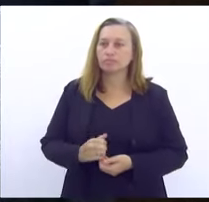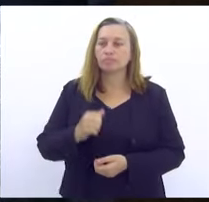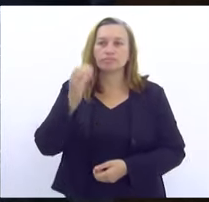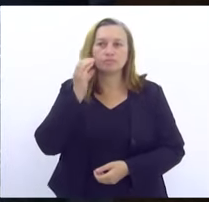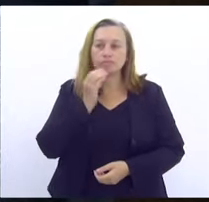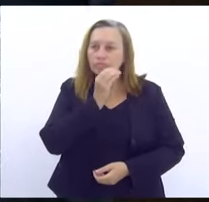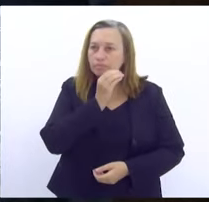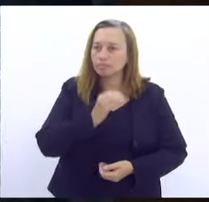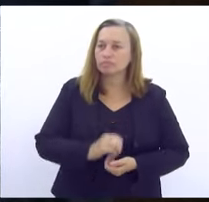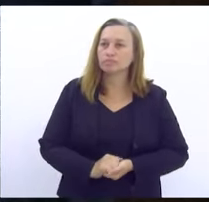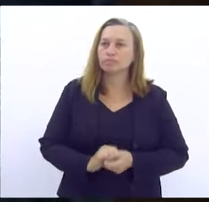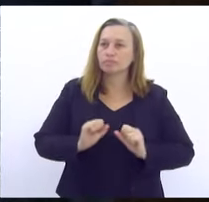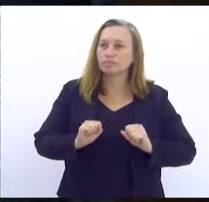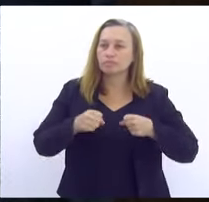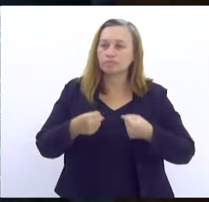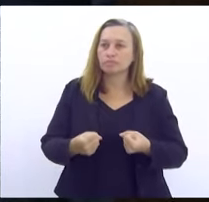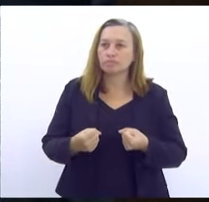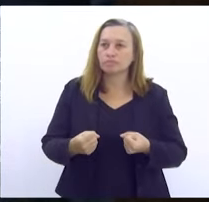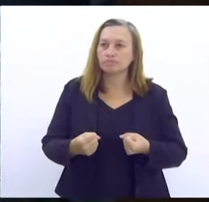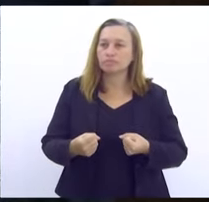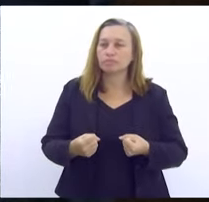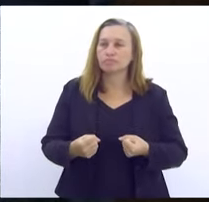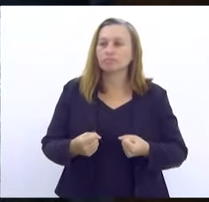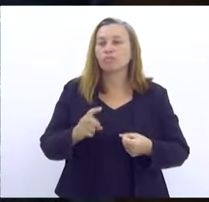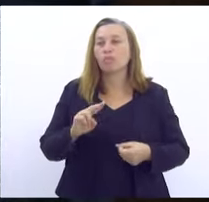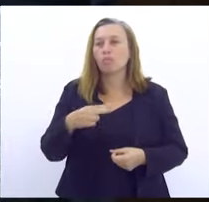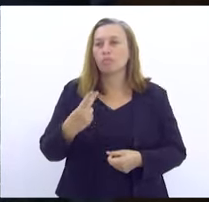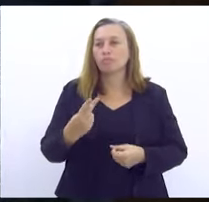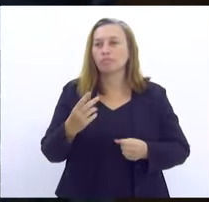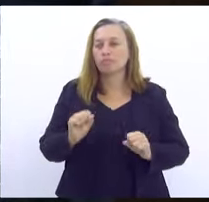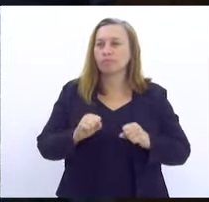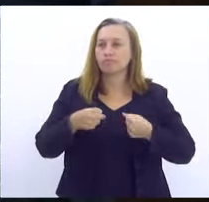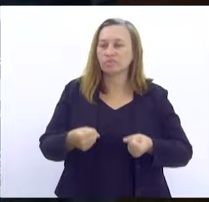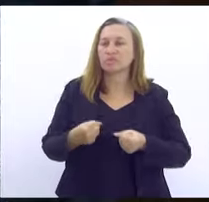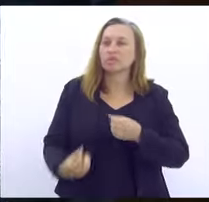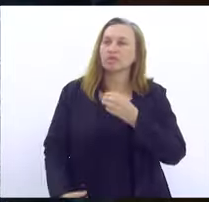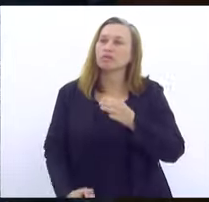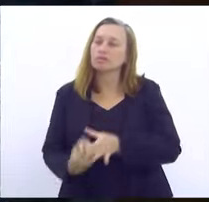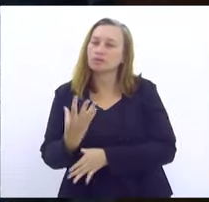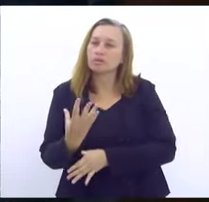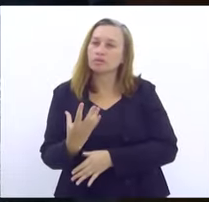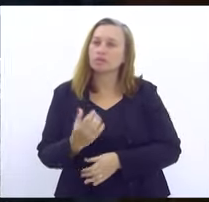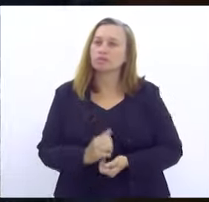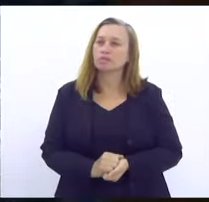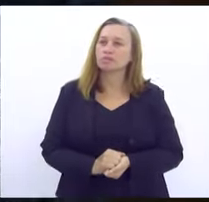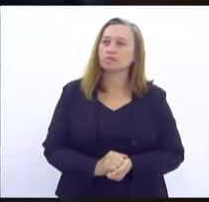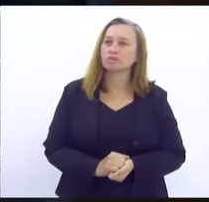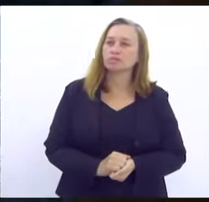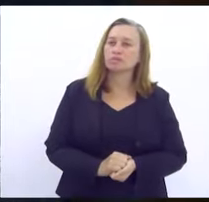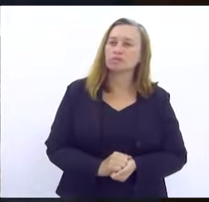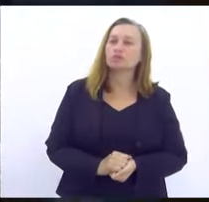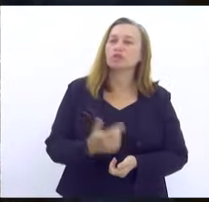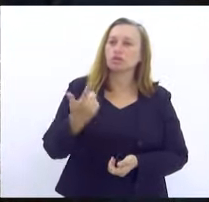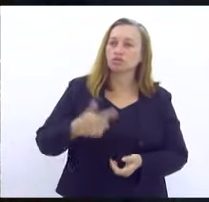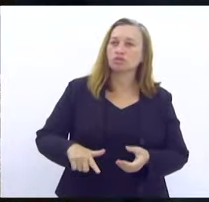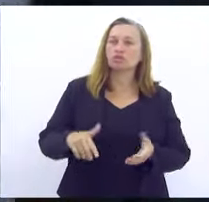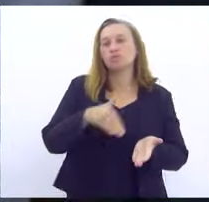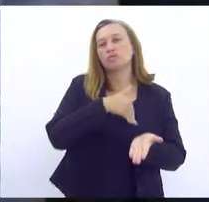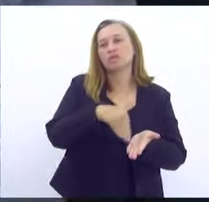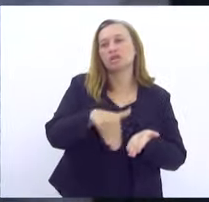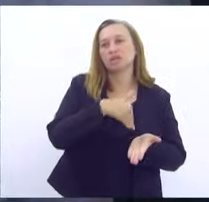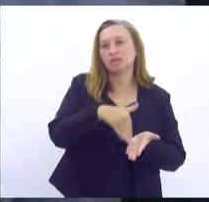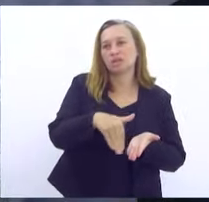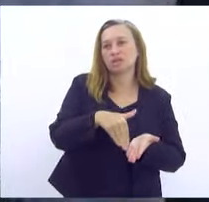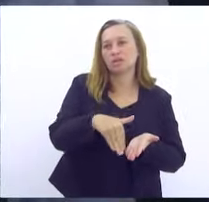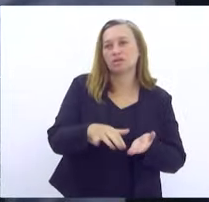Castro defende ou irá defender com a criação da recriação da Secretaria